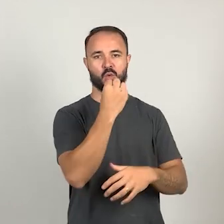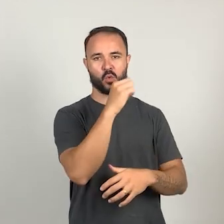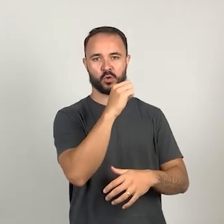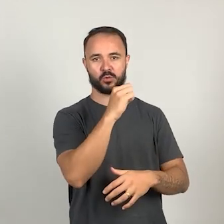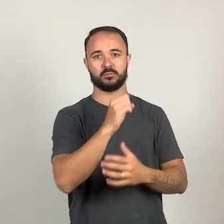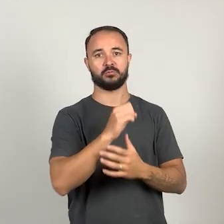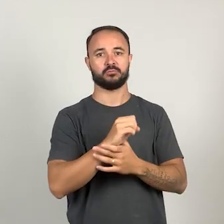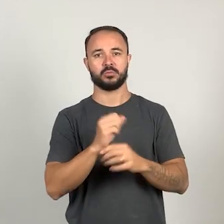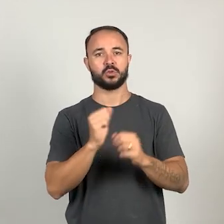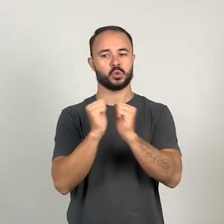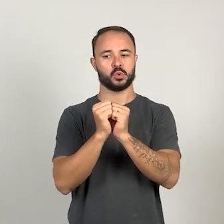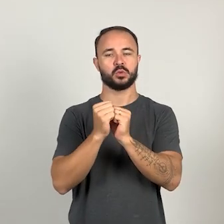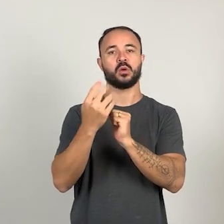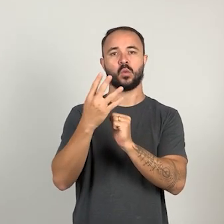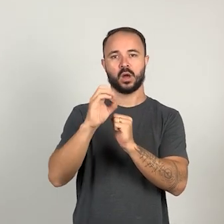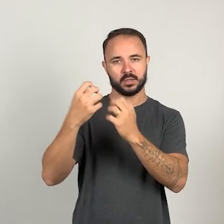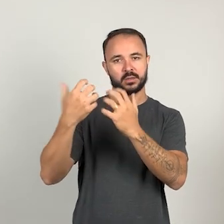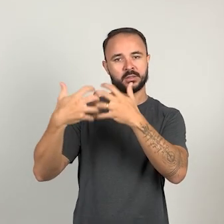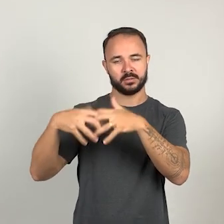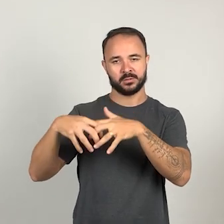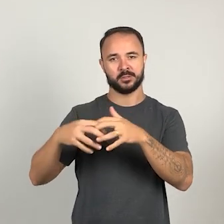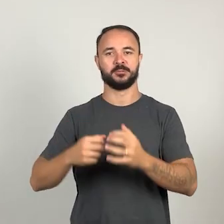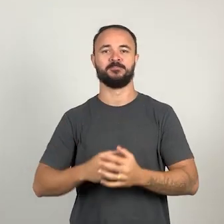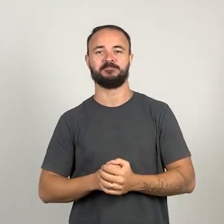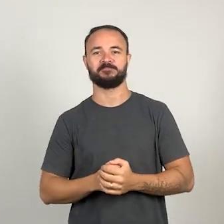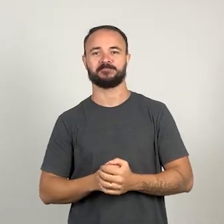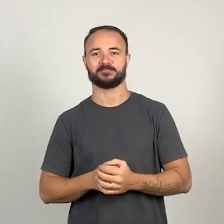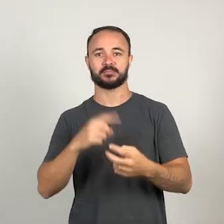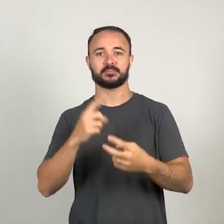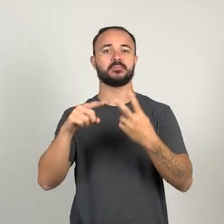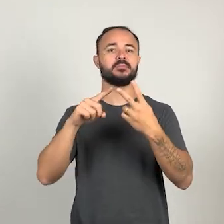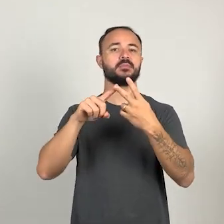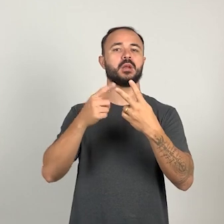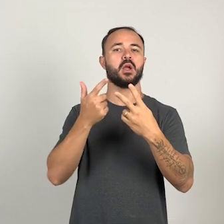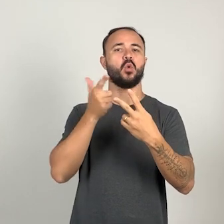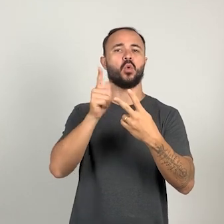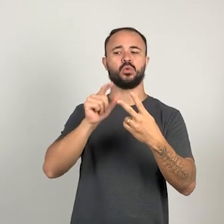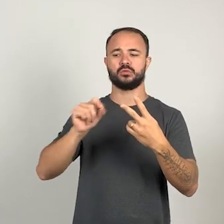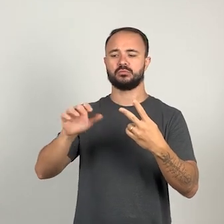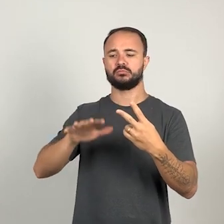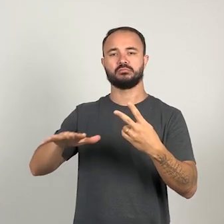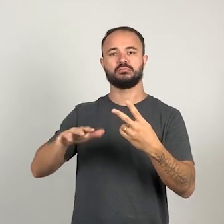dentes ao lado da de 40, e do outro lado nós temos